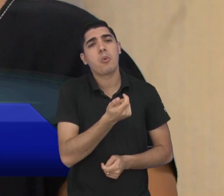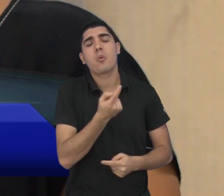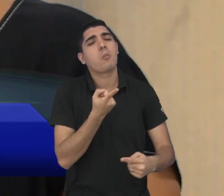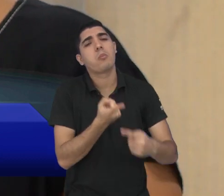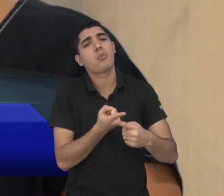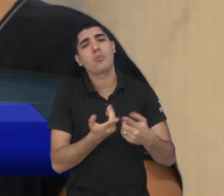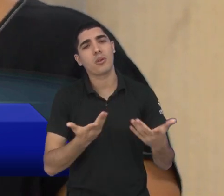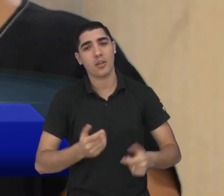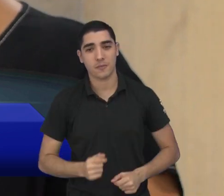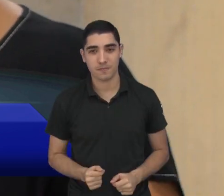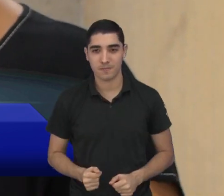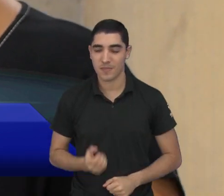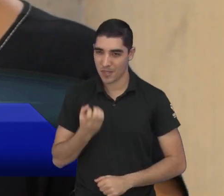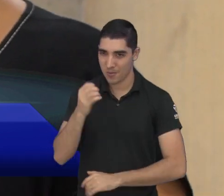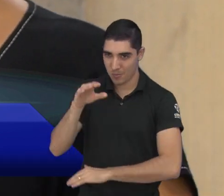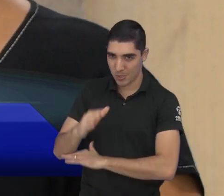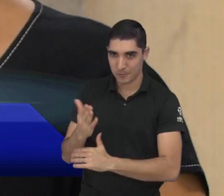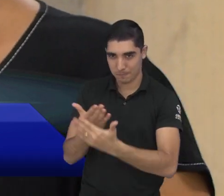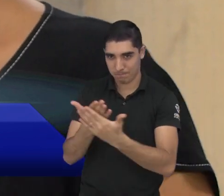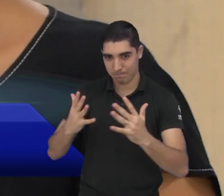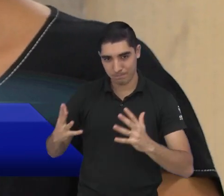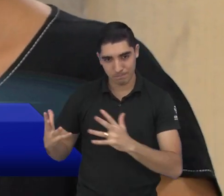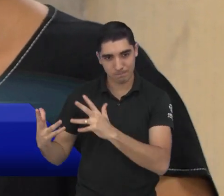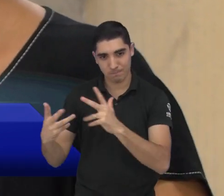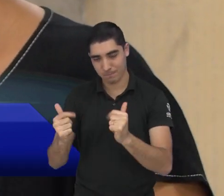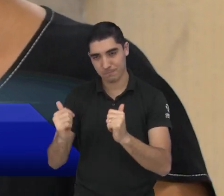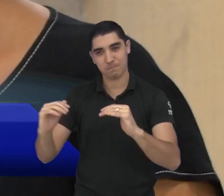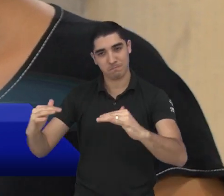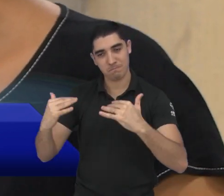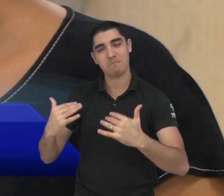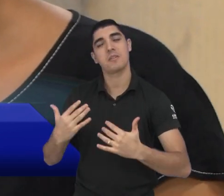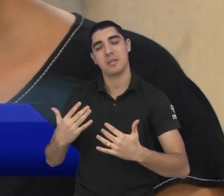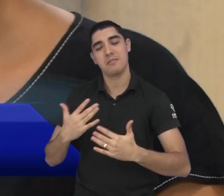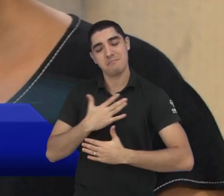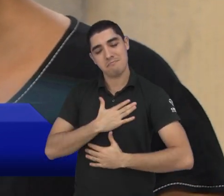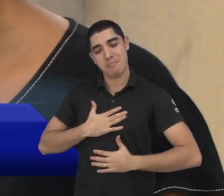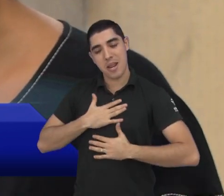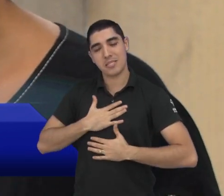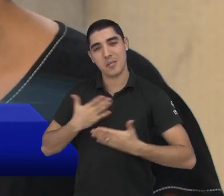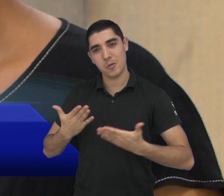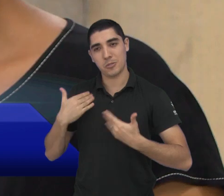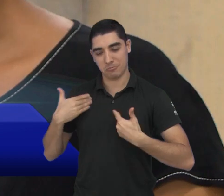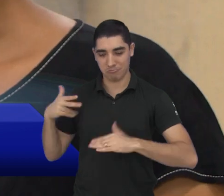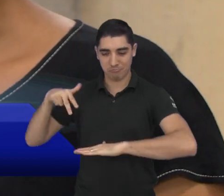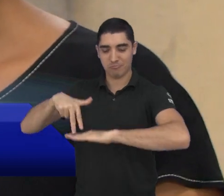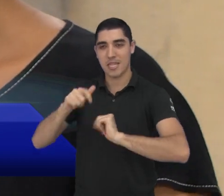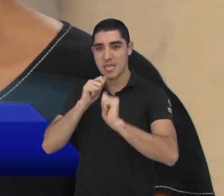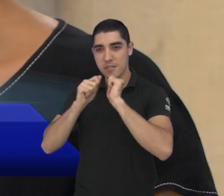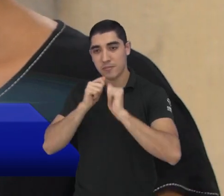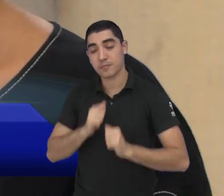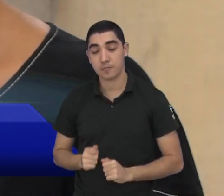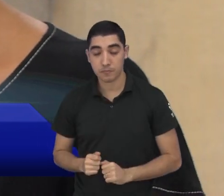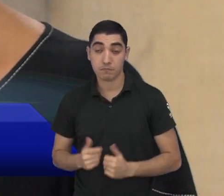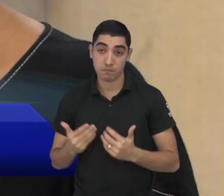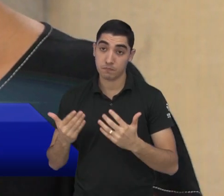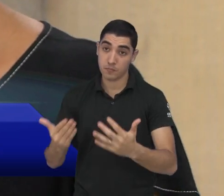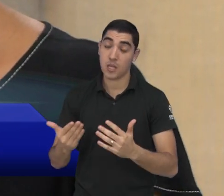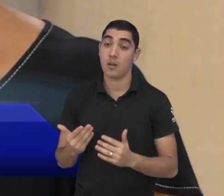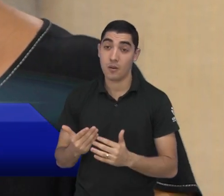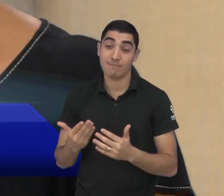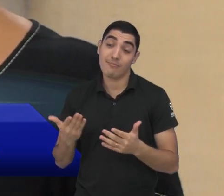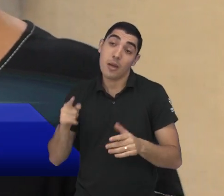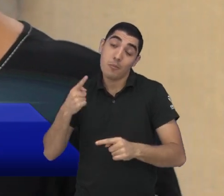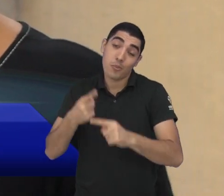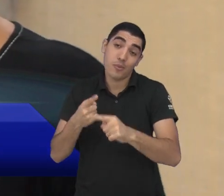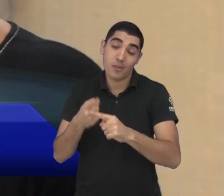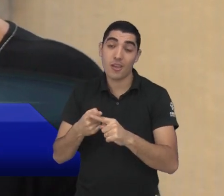explica? Então, boa tarde a todas as pessoas, também um prazer falar com vocês. Então, a gente tem que considerar uma